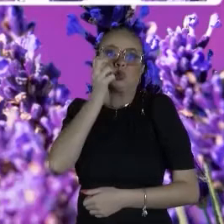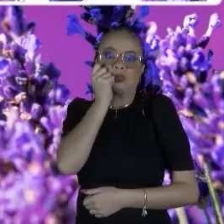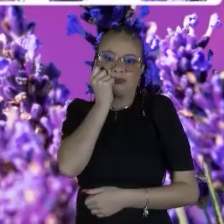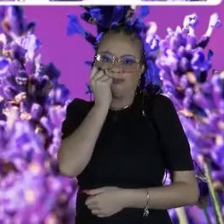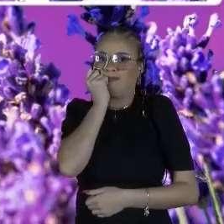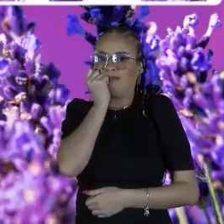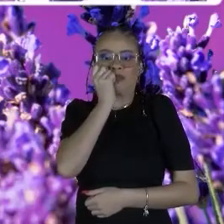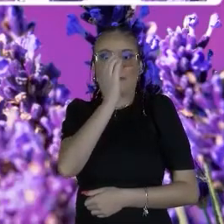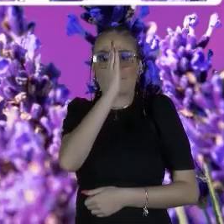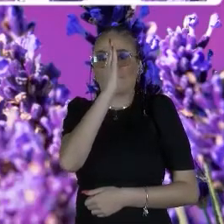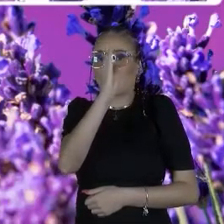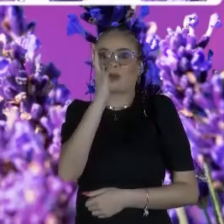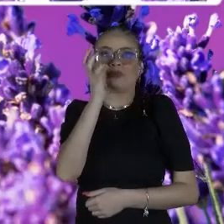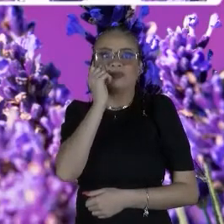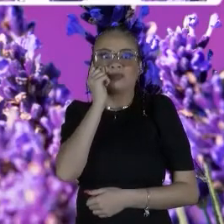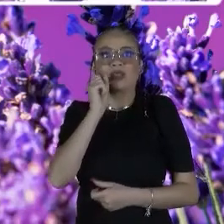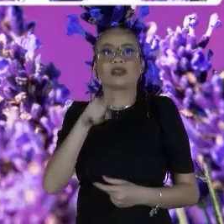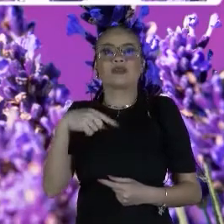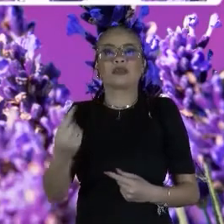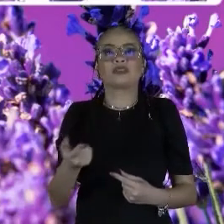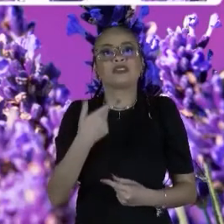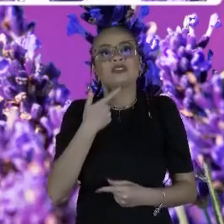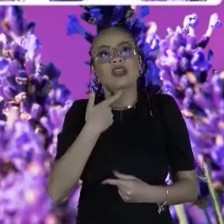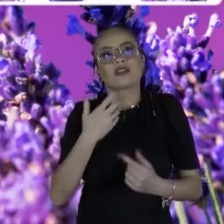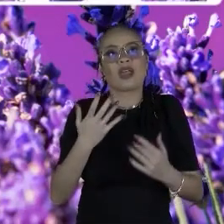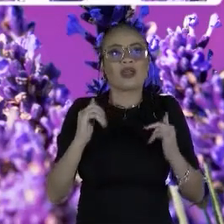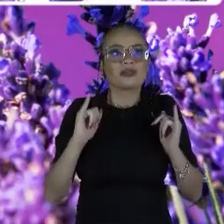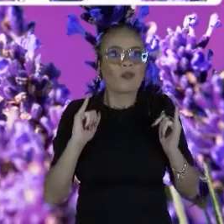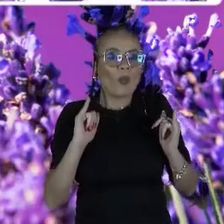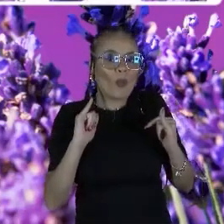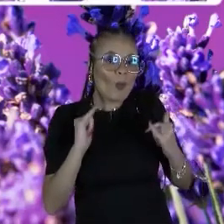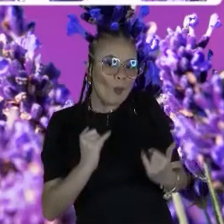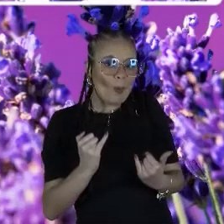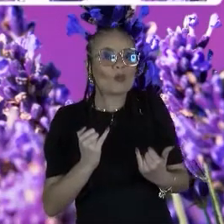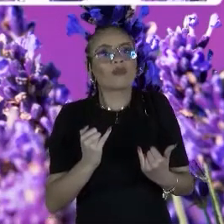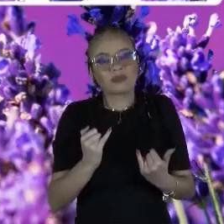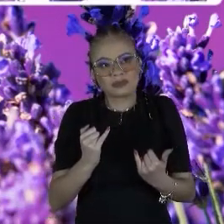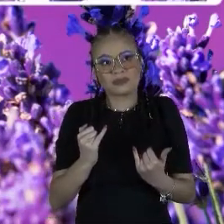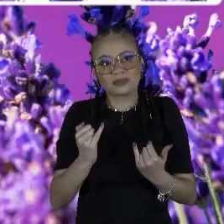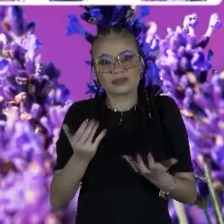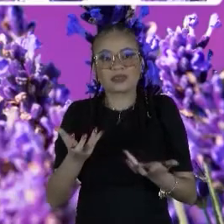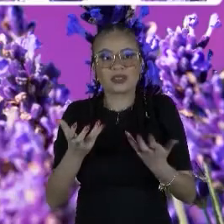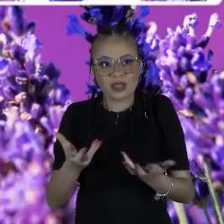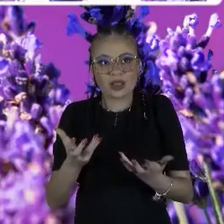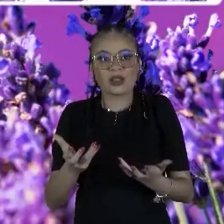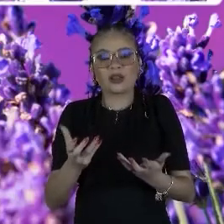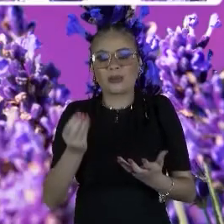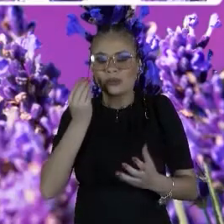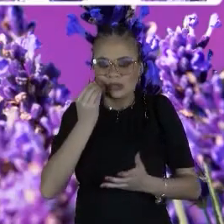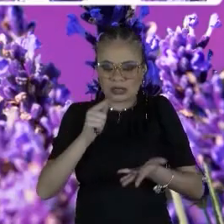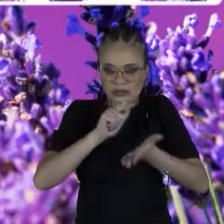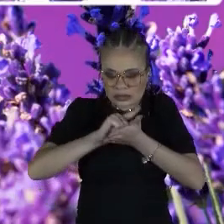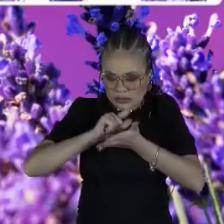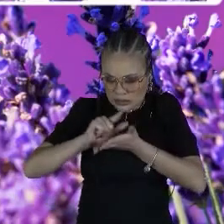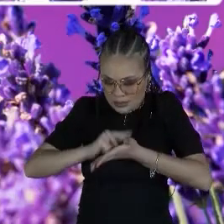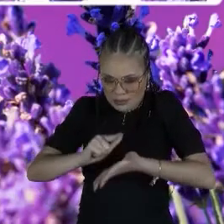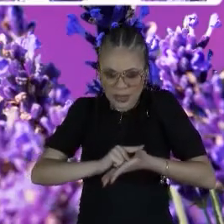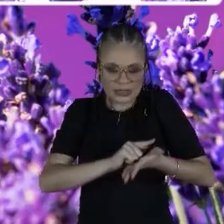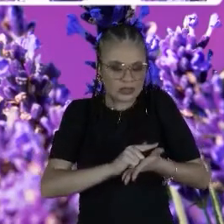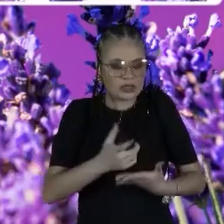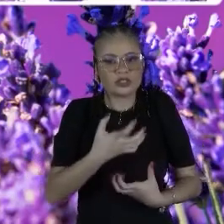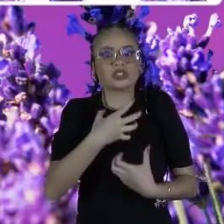depois gente como toda mulher eu queria perder aqueles quilinhos a mais Então vai poder fazer aquela desintoxicação